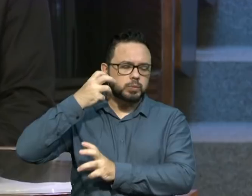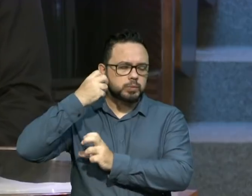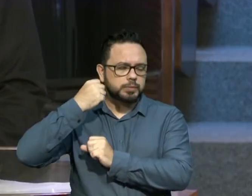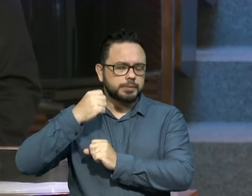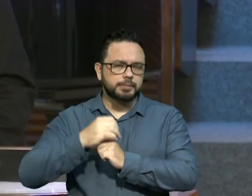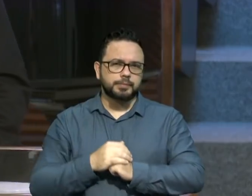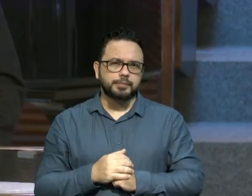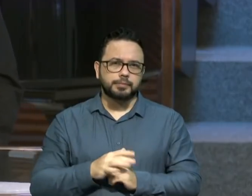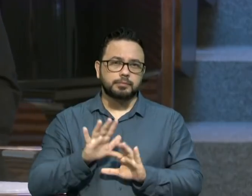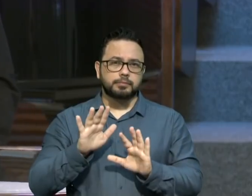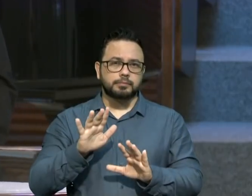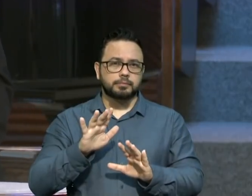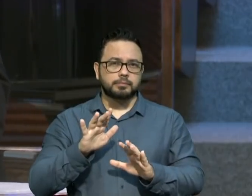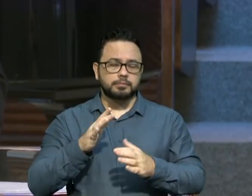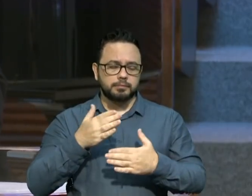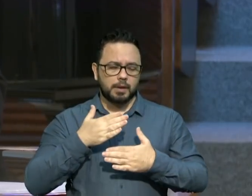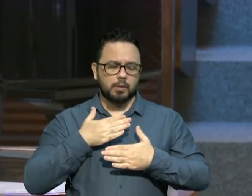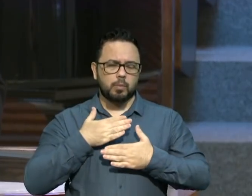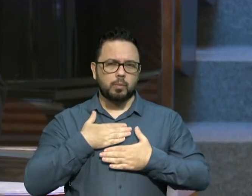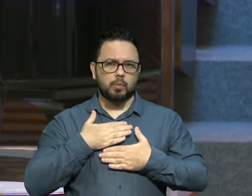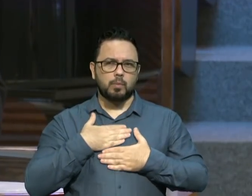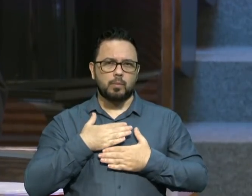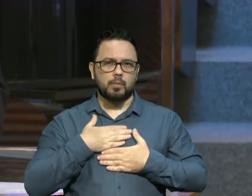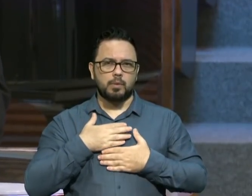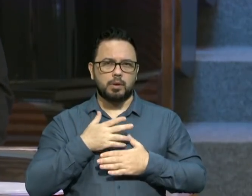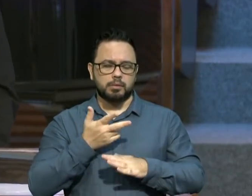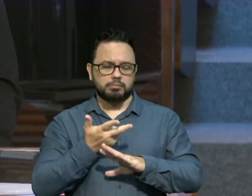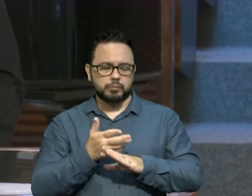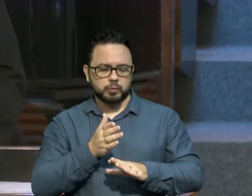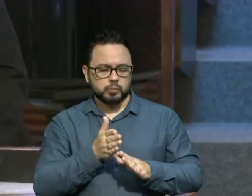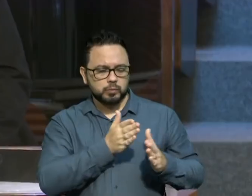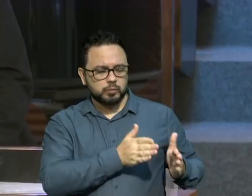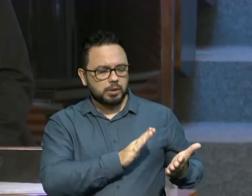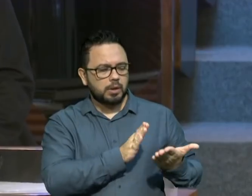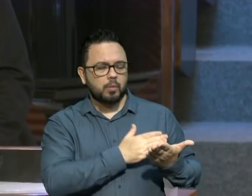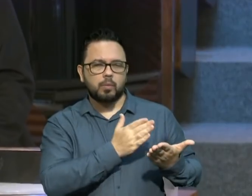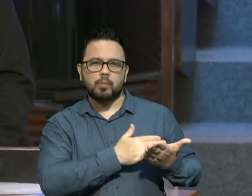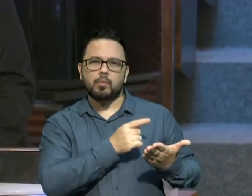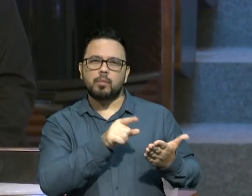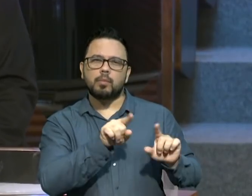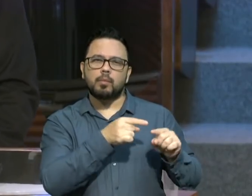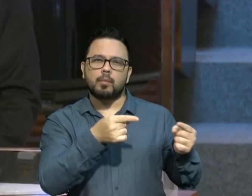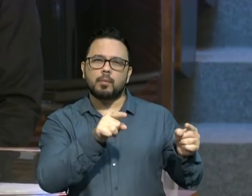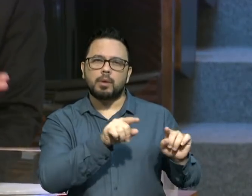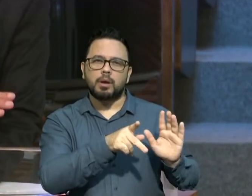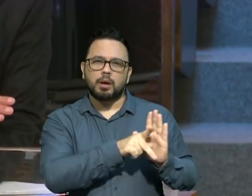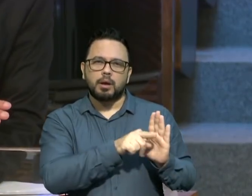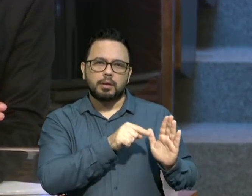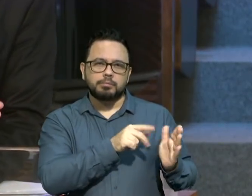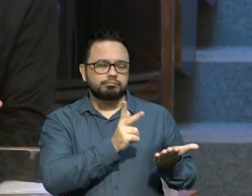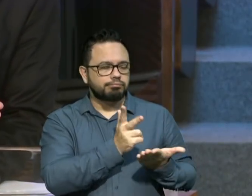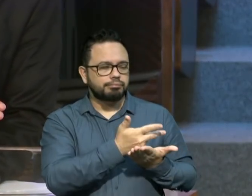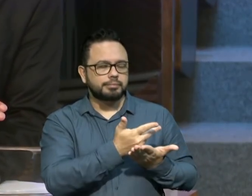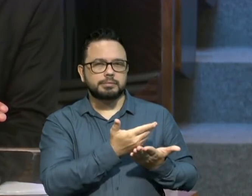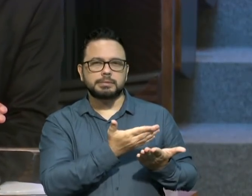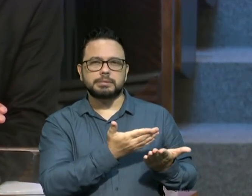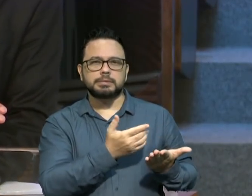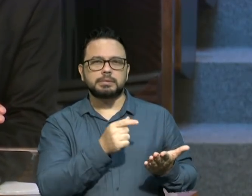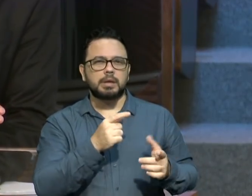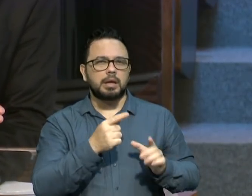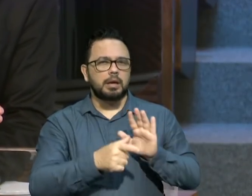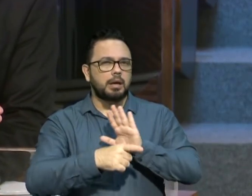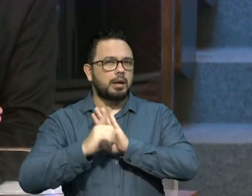mas no colo dela deitada Ao lado está o Hinário aberto porque Elas tiveram a cantando